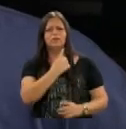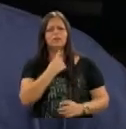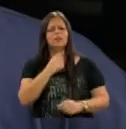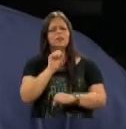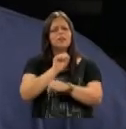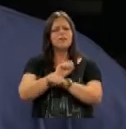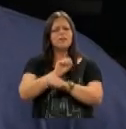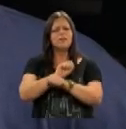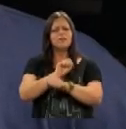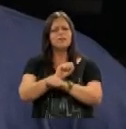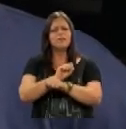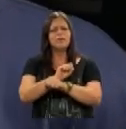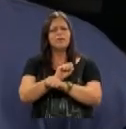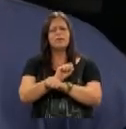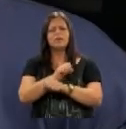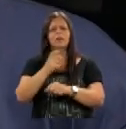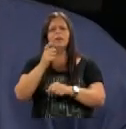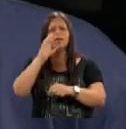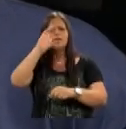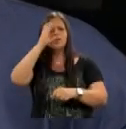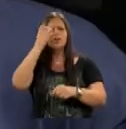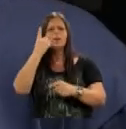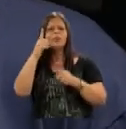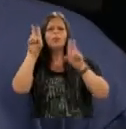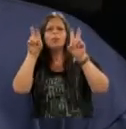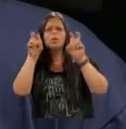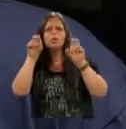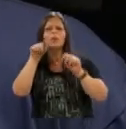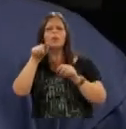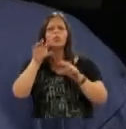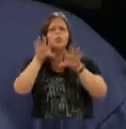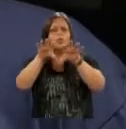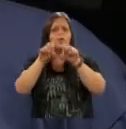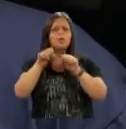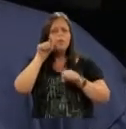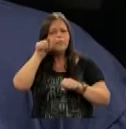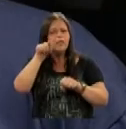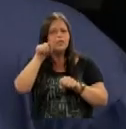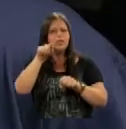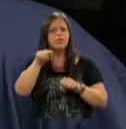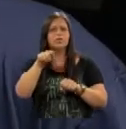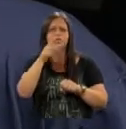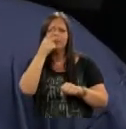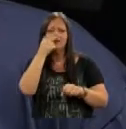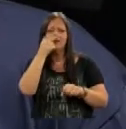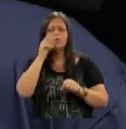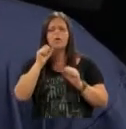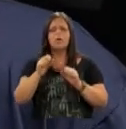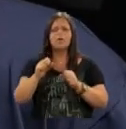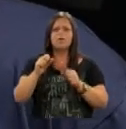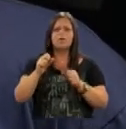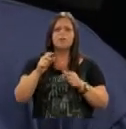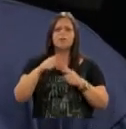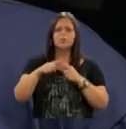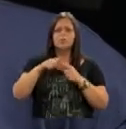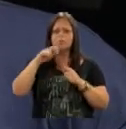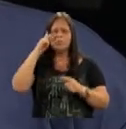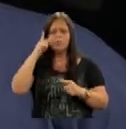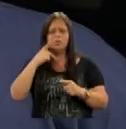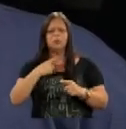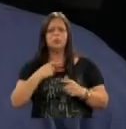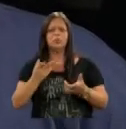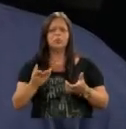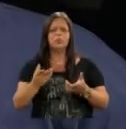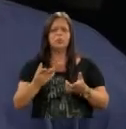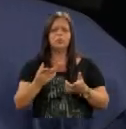superarem em algum quesito que tu busque as empate mesmo pode ser uma questão pessoal pode ser uma questão